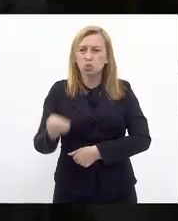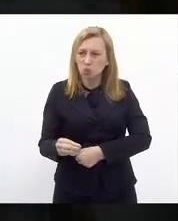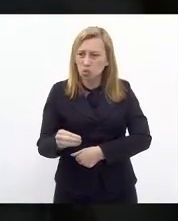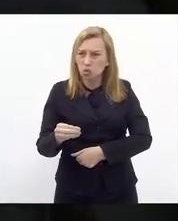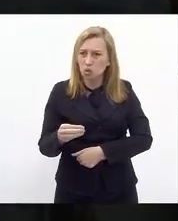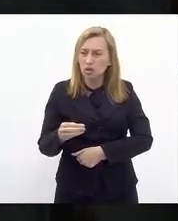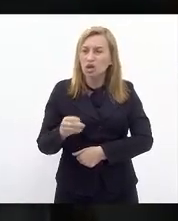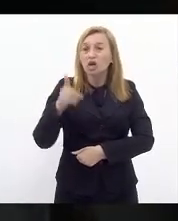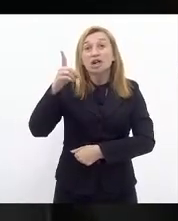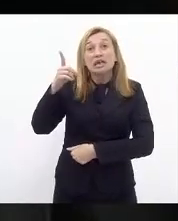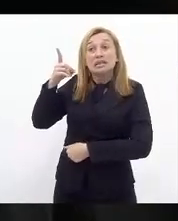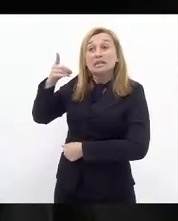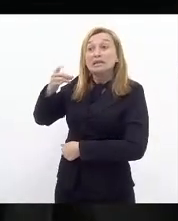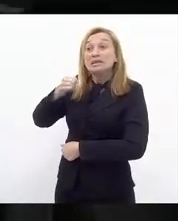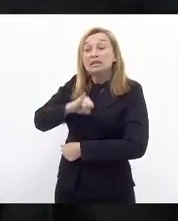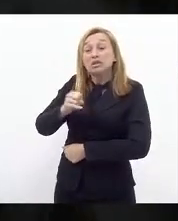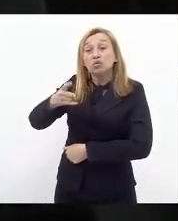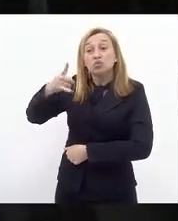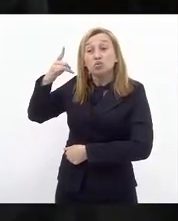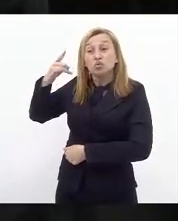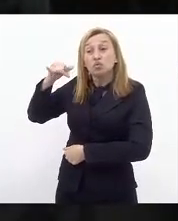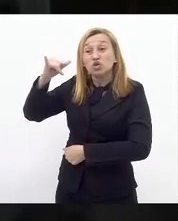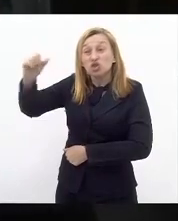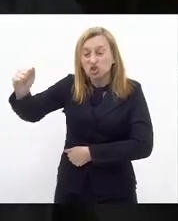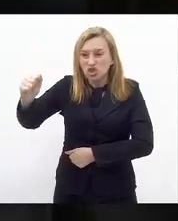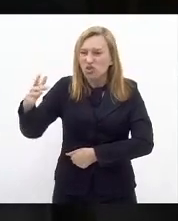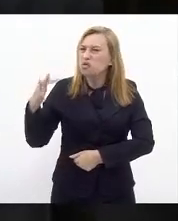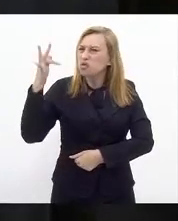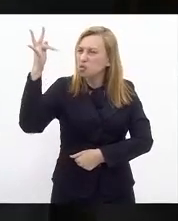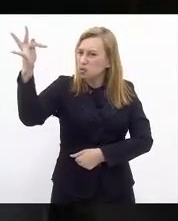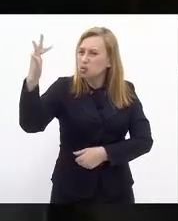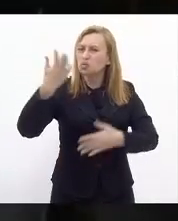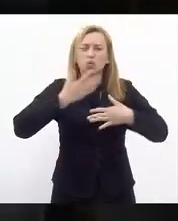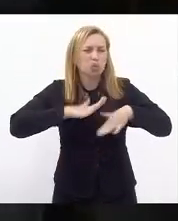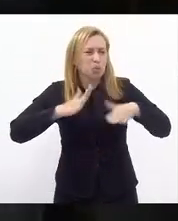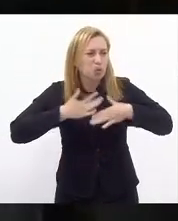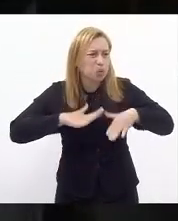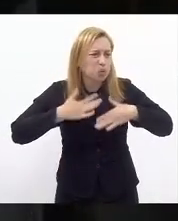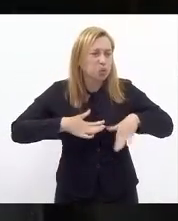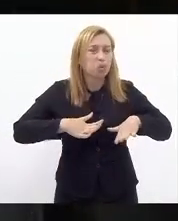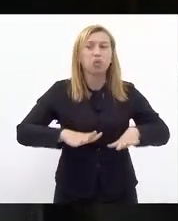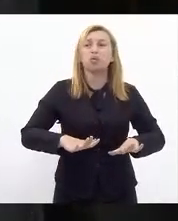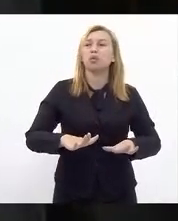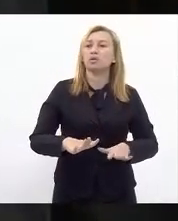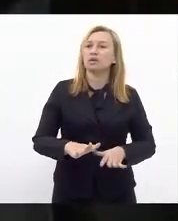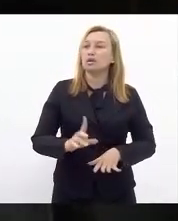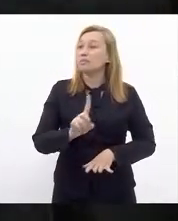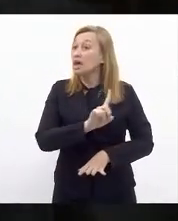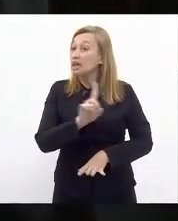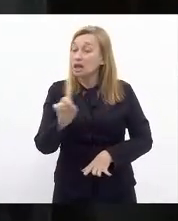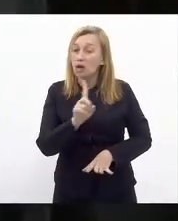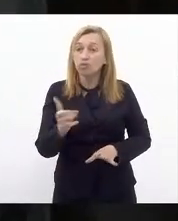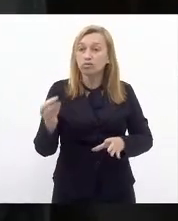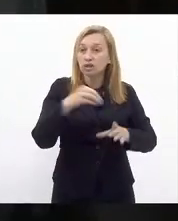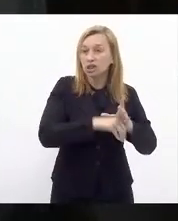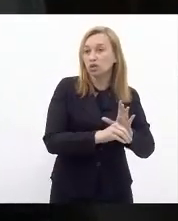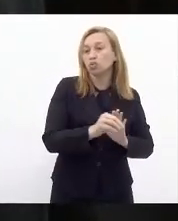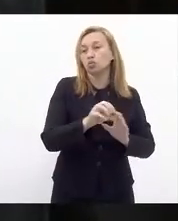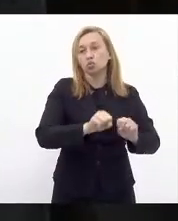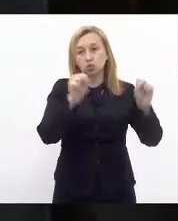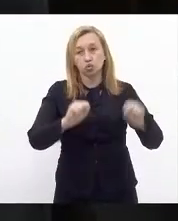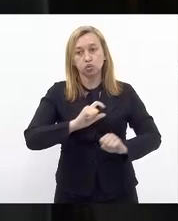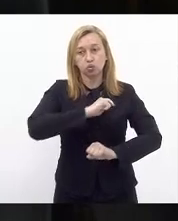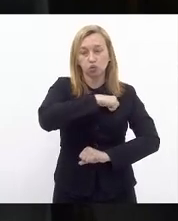se um dia quiser ser tratado é lá na frente com calma com tranquilidade mas não dentro de um regime